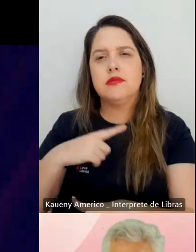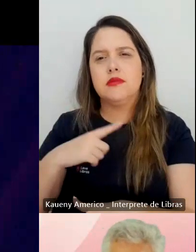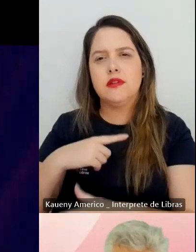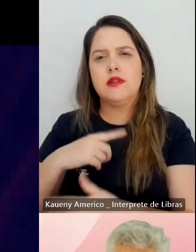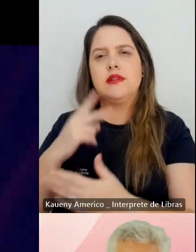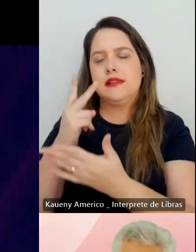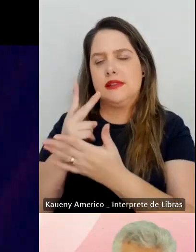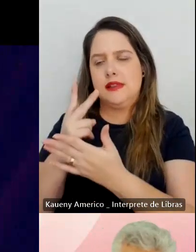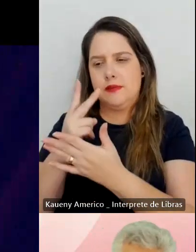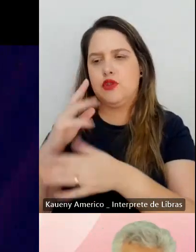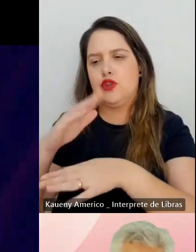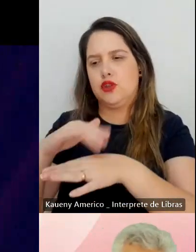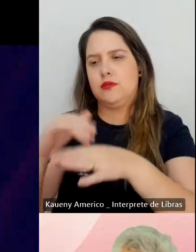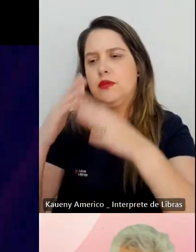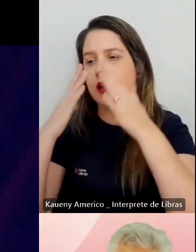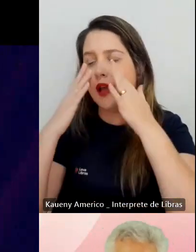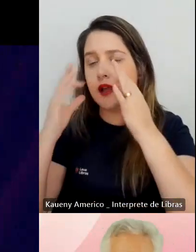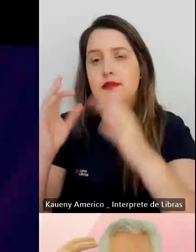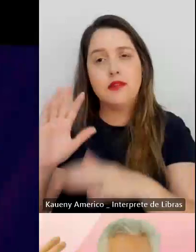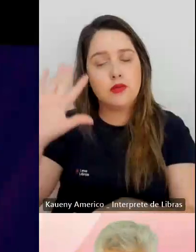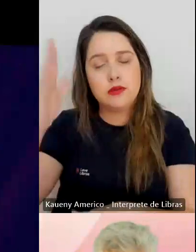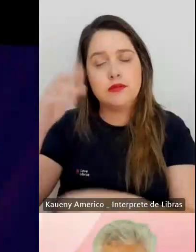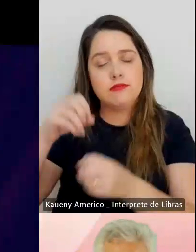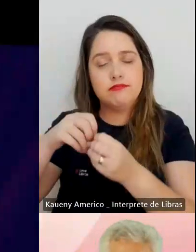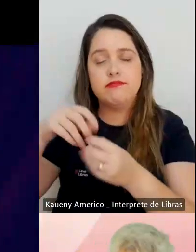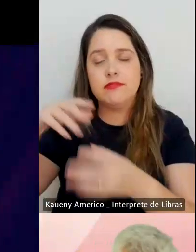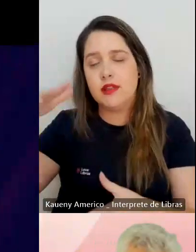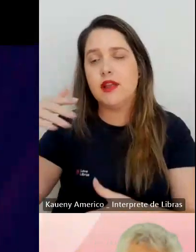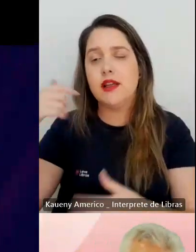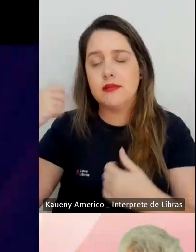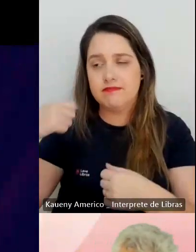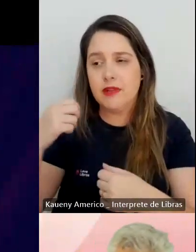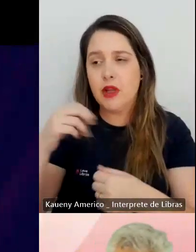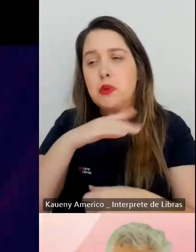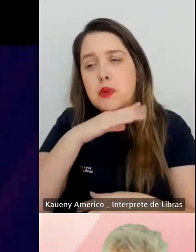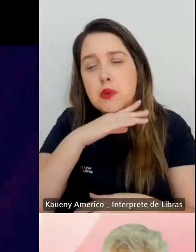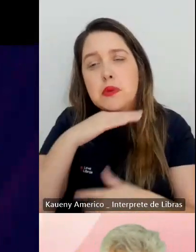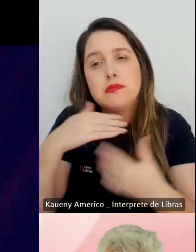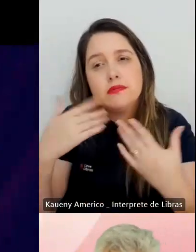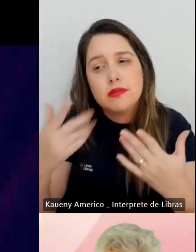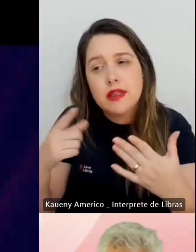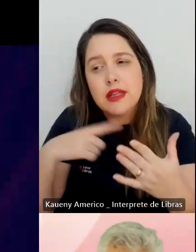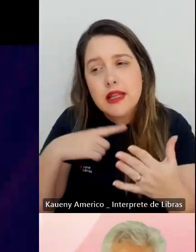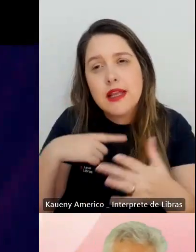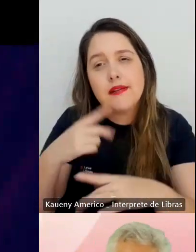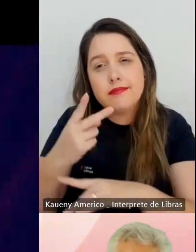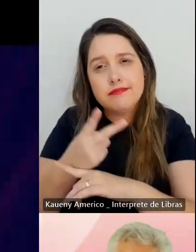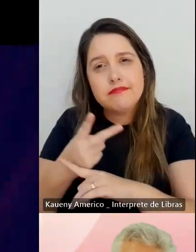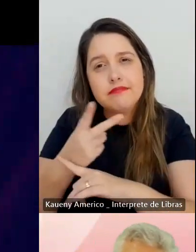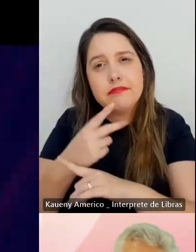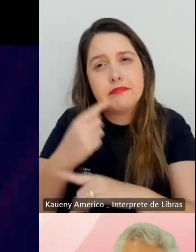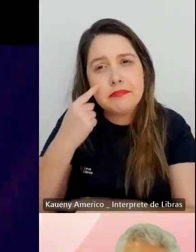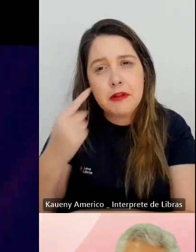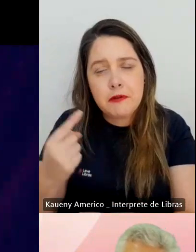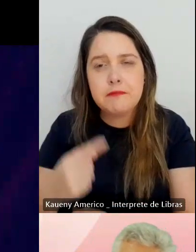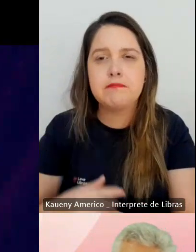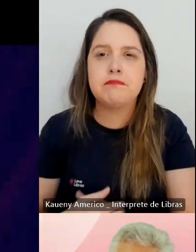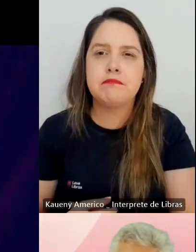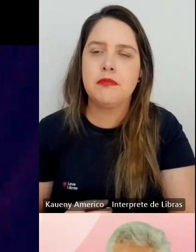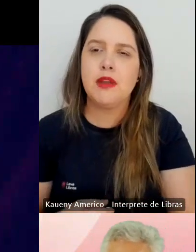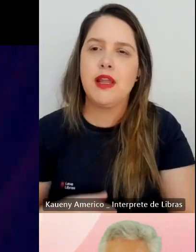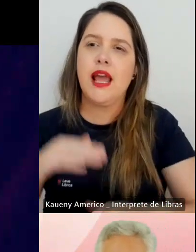atenção. Aconteceu, apareceu, não quer dizer que tem algo ruim, mas quer dizer que eu tenho que procurar para ver. Alteração da